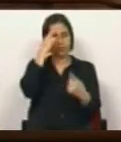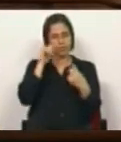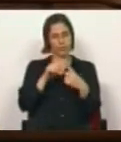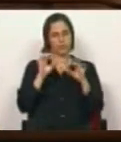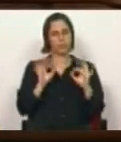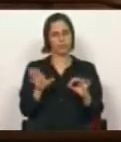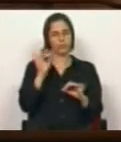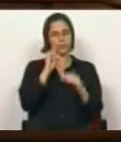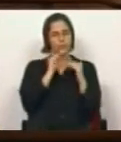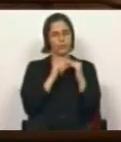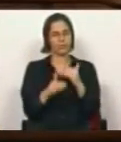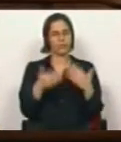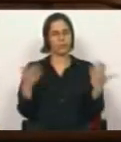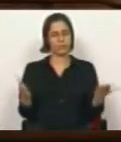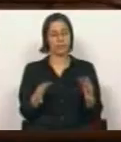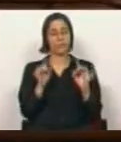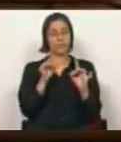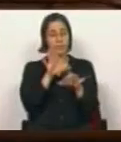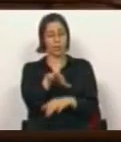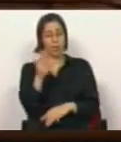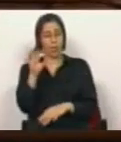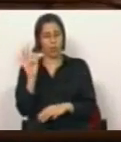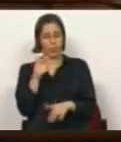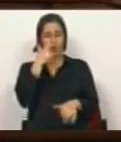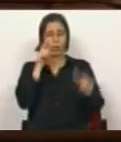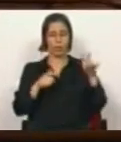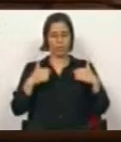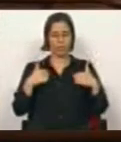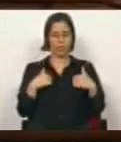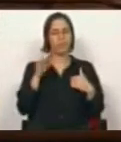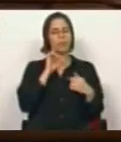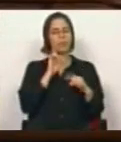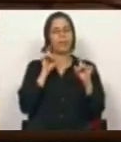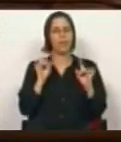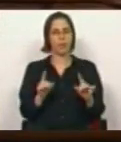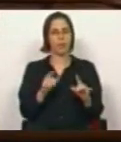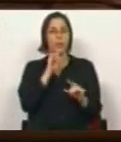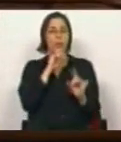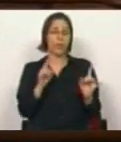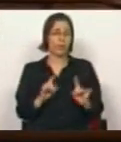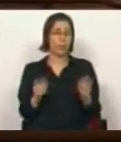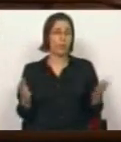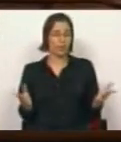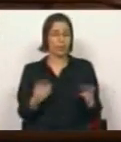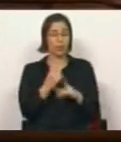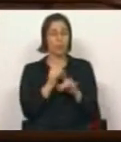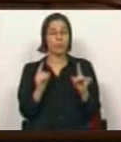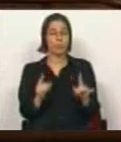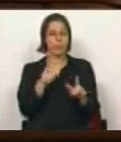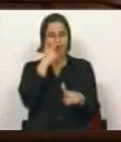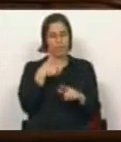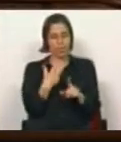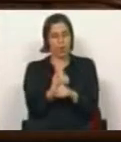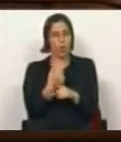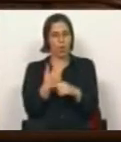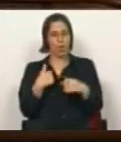objetivos mais sustentáveis e que as opções dos consumidores, sendo importantes, não são suficientes na medida em que os